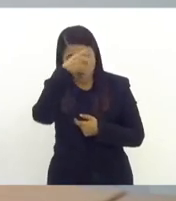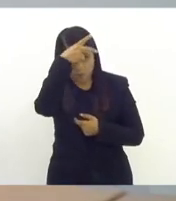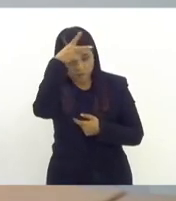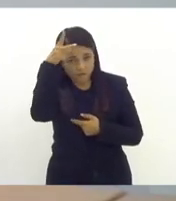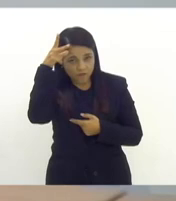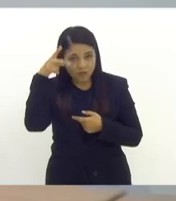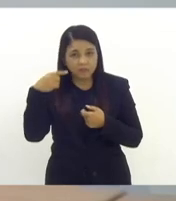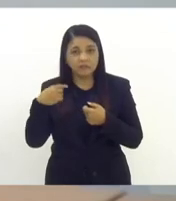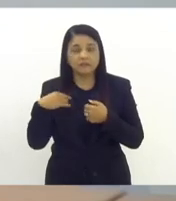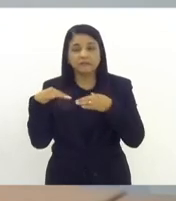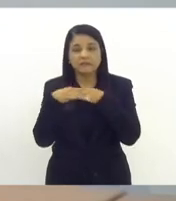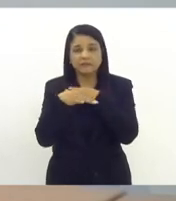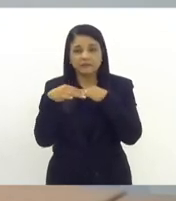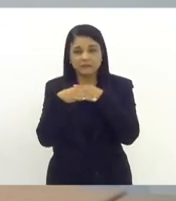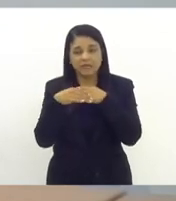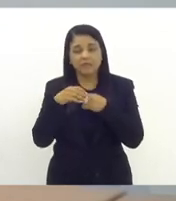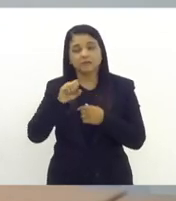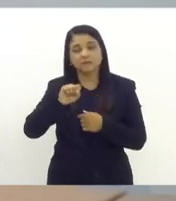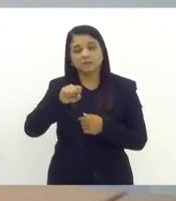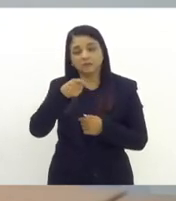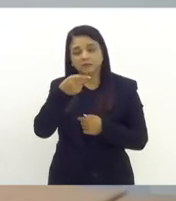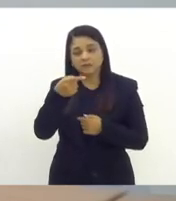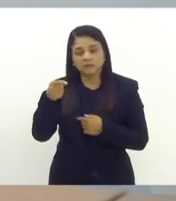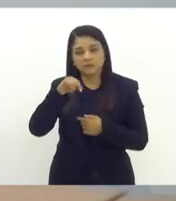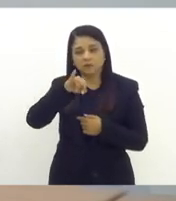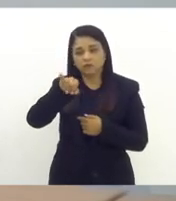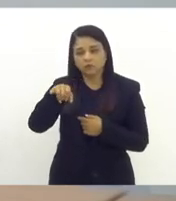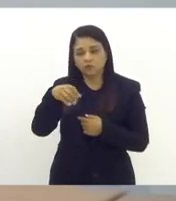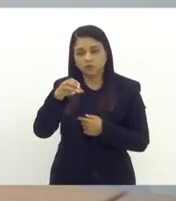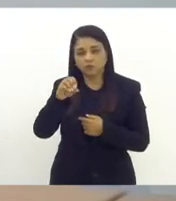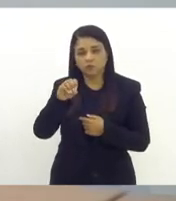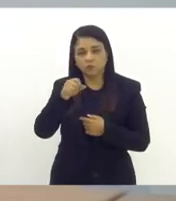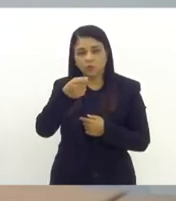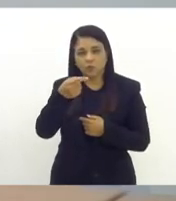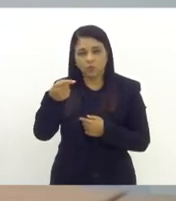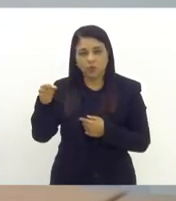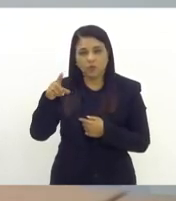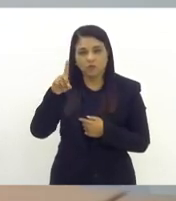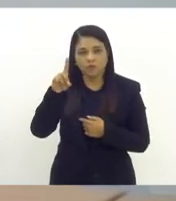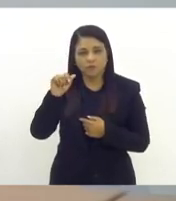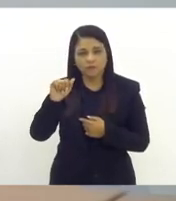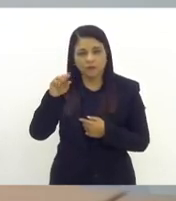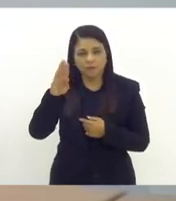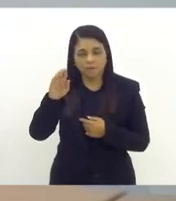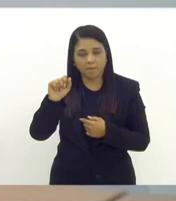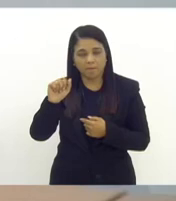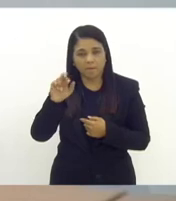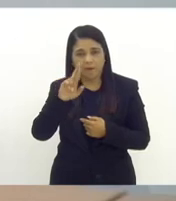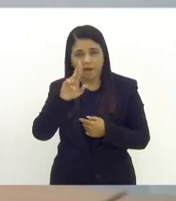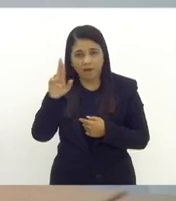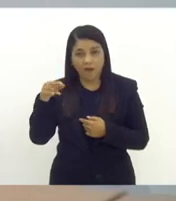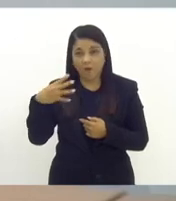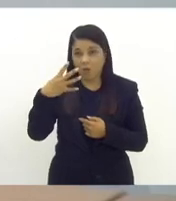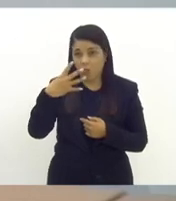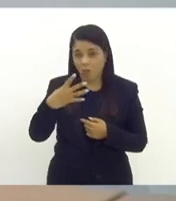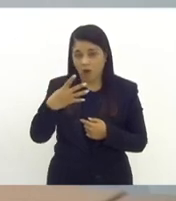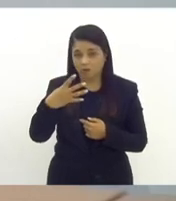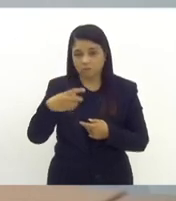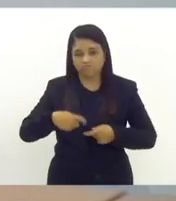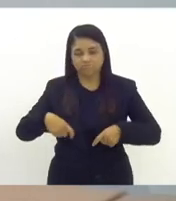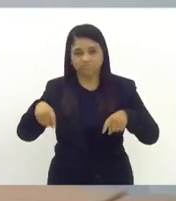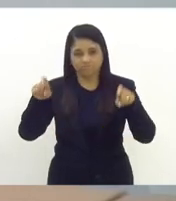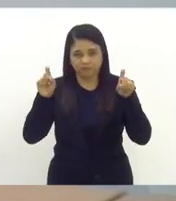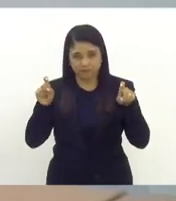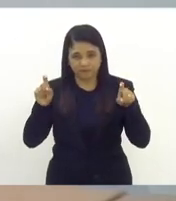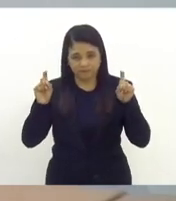de uma cidade chamada São João da Barra por quatro mandatos e nós temos lá